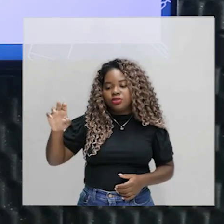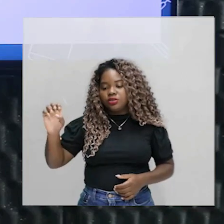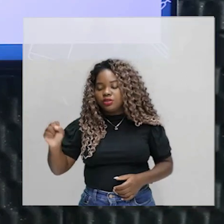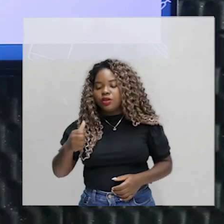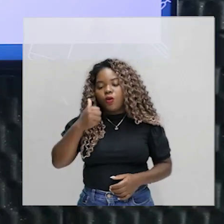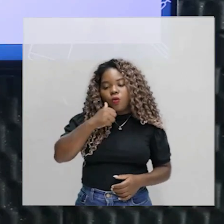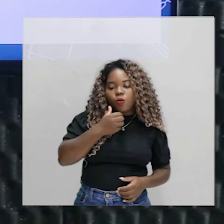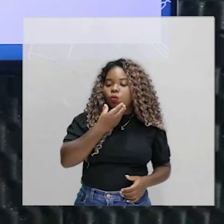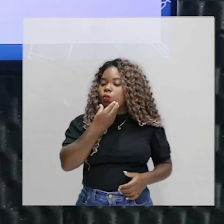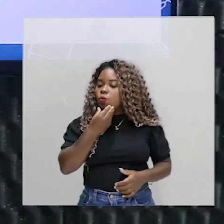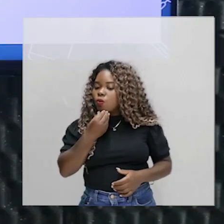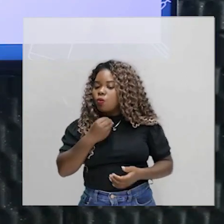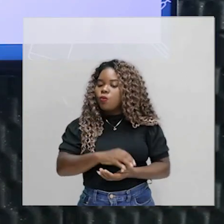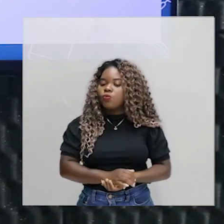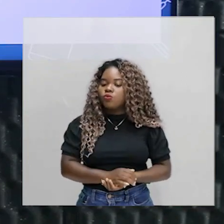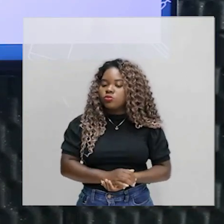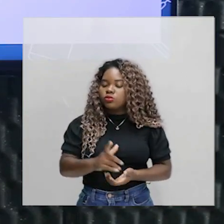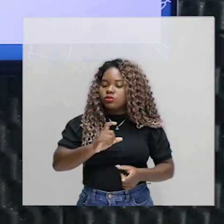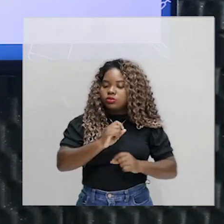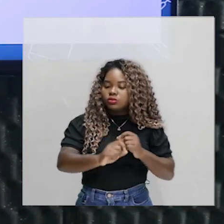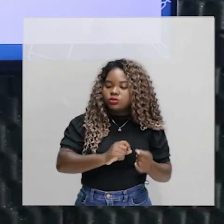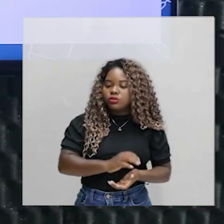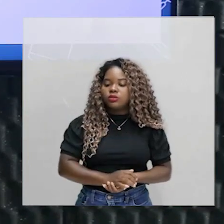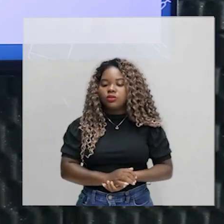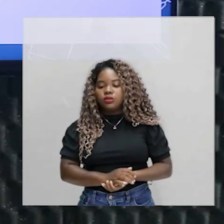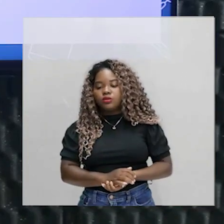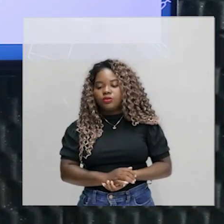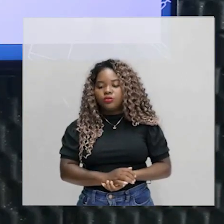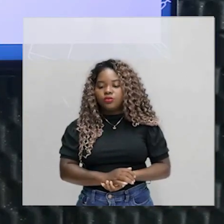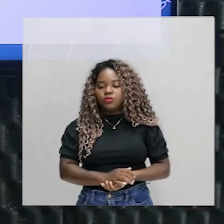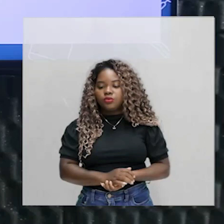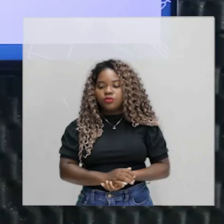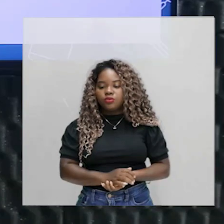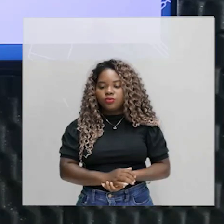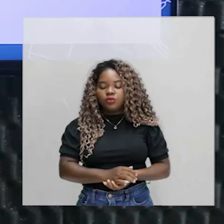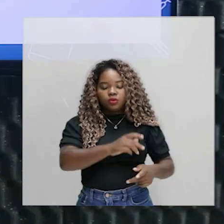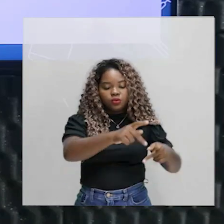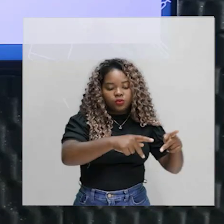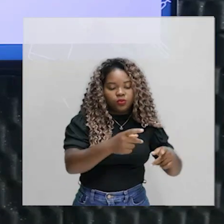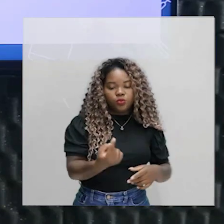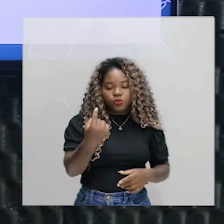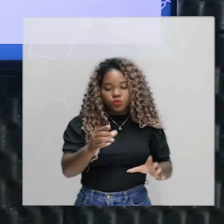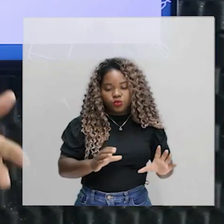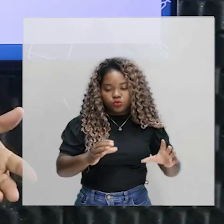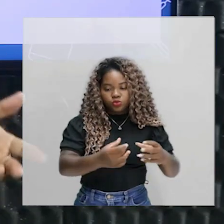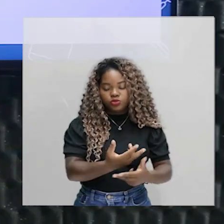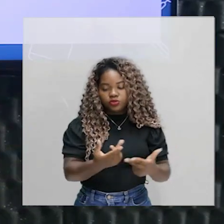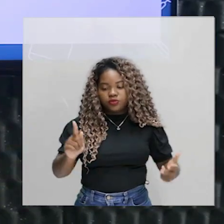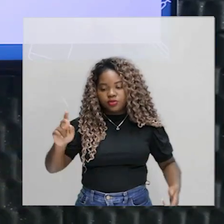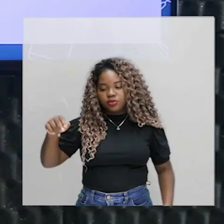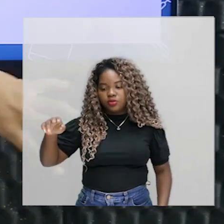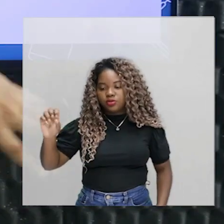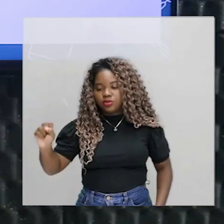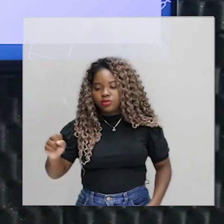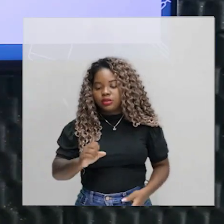ela considera um indivíduo como um conjunto de vários genes tá então lógico se eu elimina o indivíduo